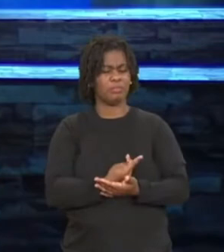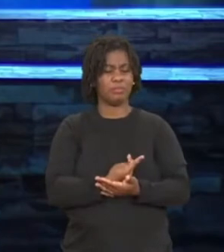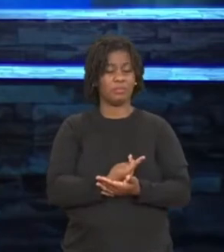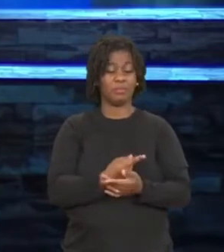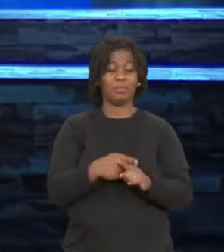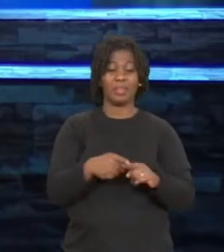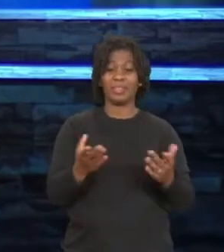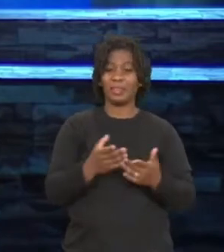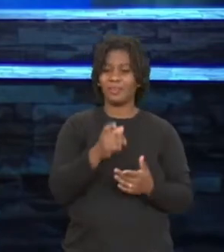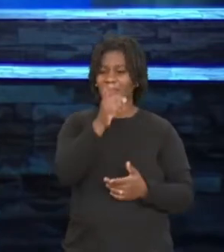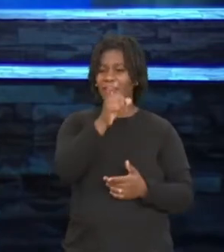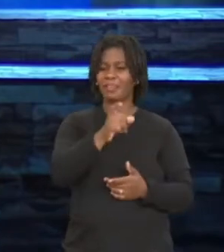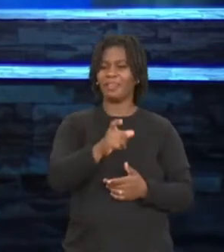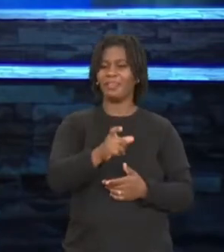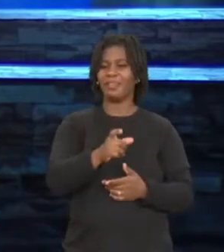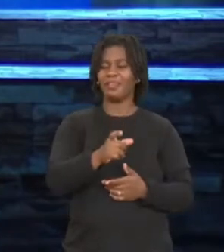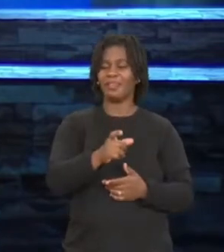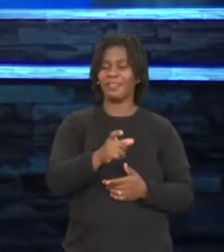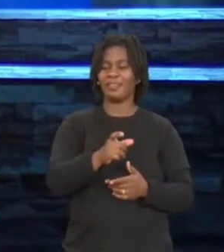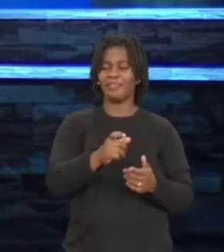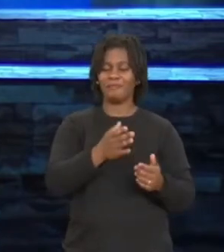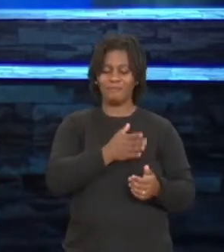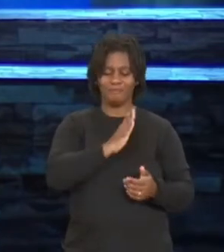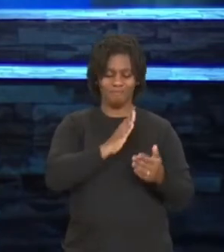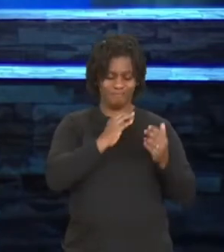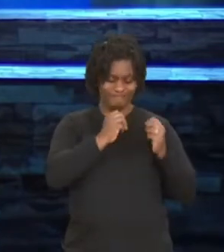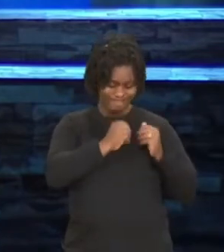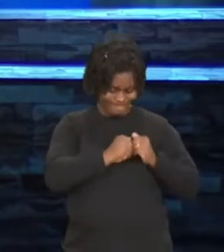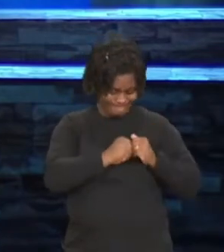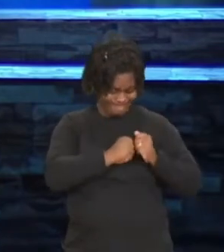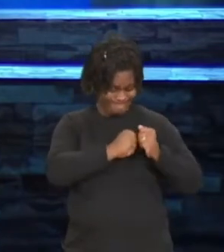Mas agora dá espaço para ti.